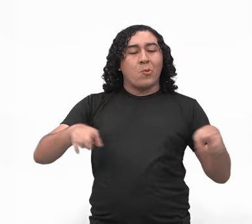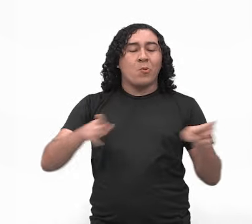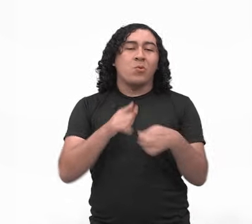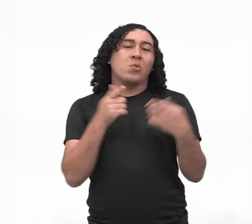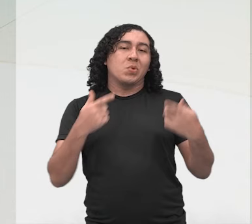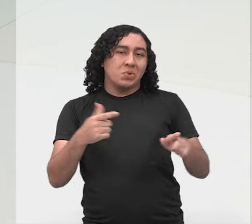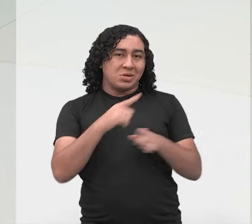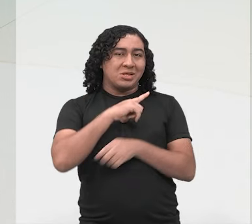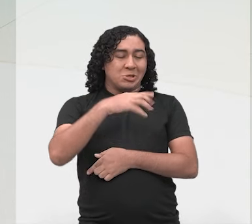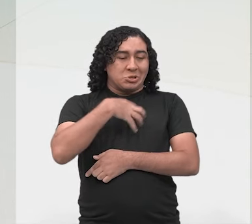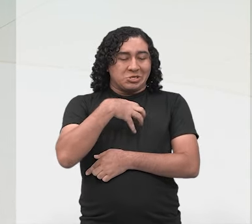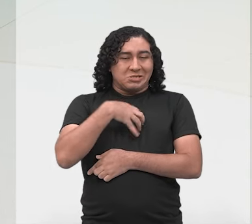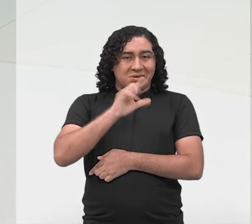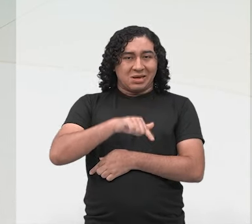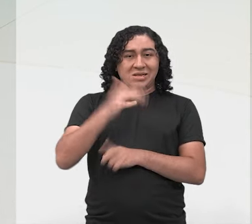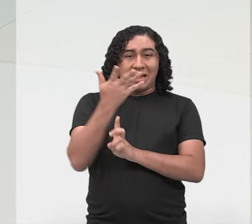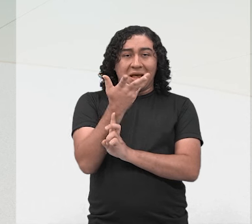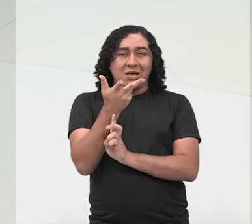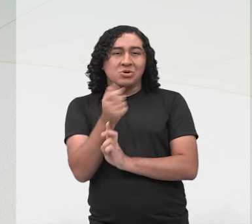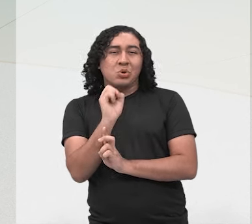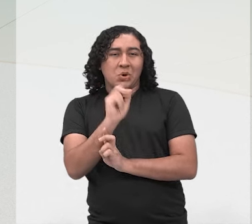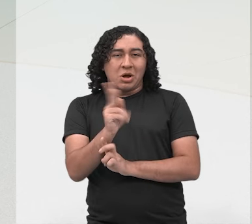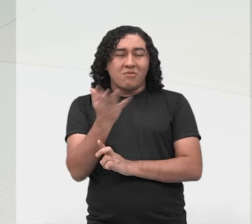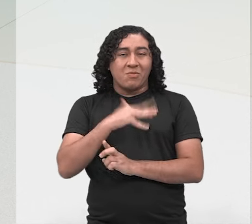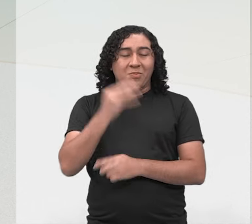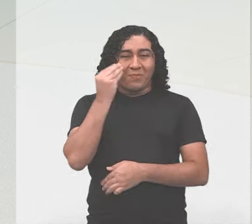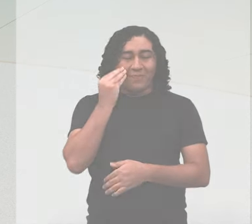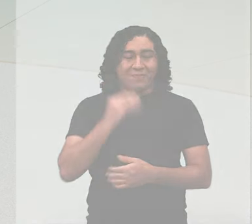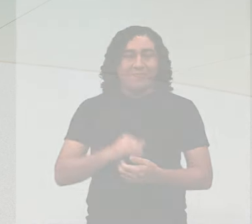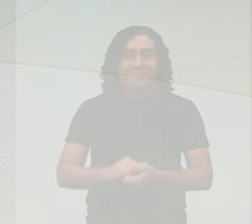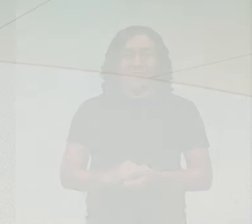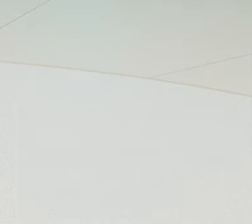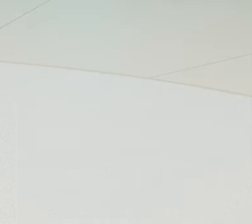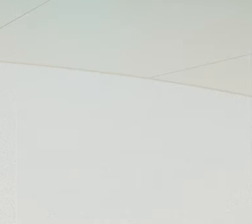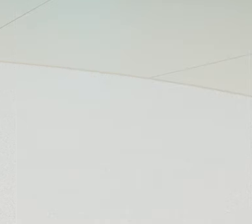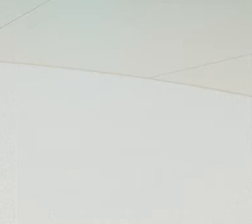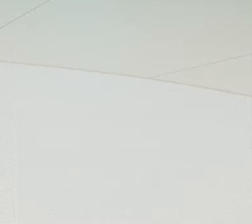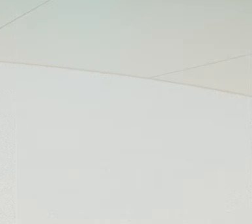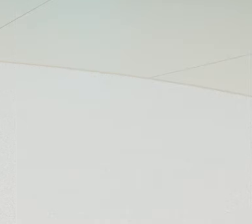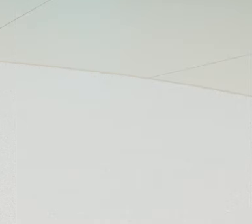música desses artistas. Né? Então, vamos escutar?